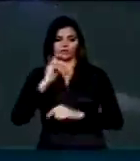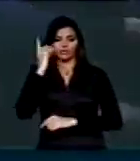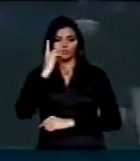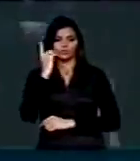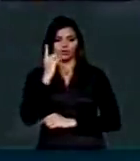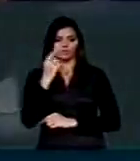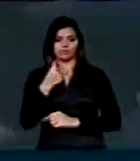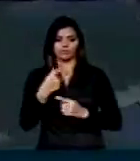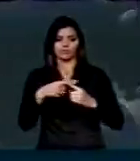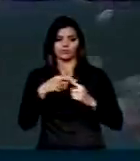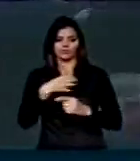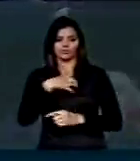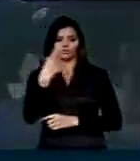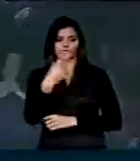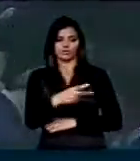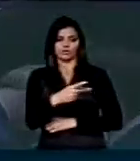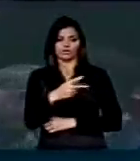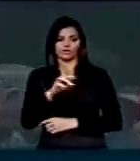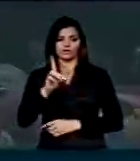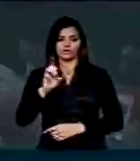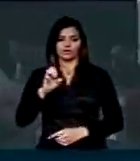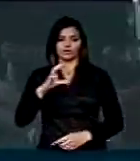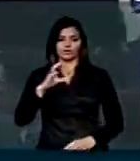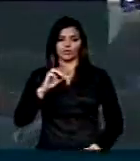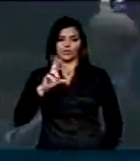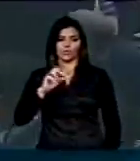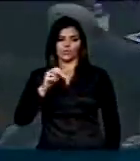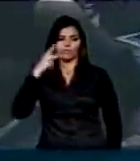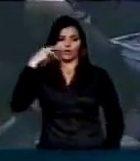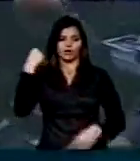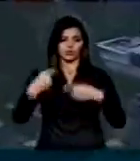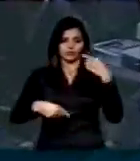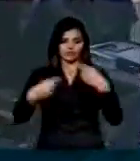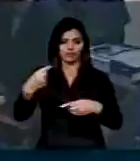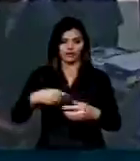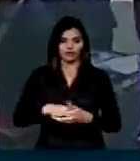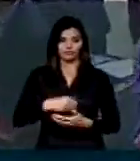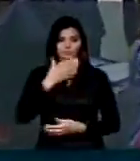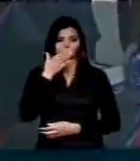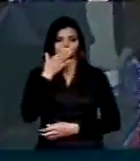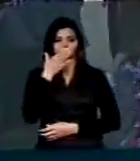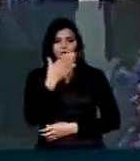declarado incompatível com o decoro parlamentar,